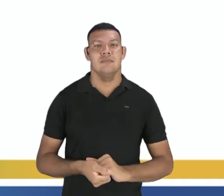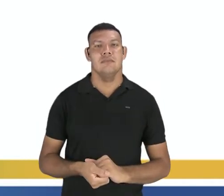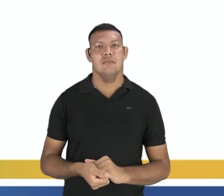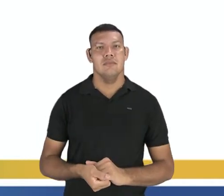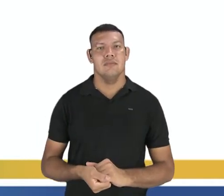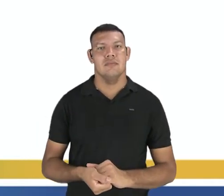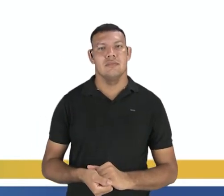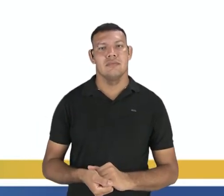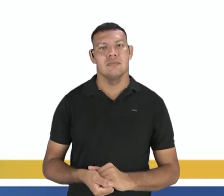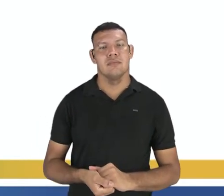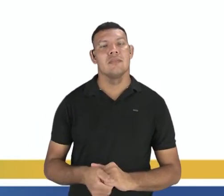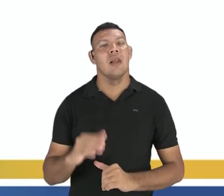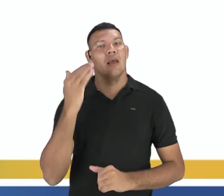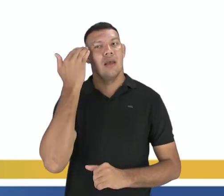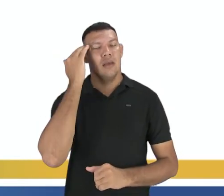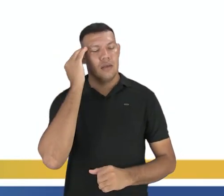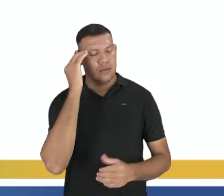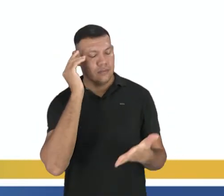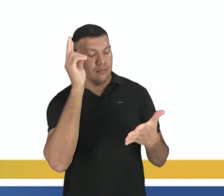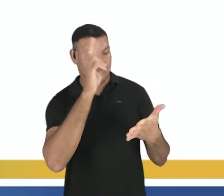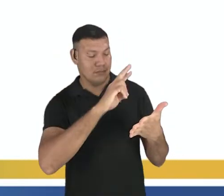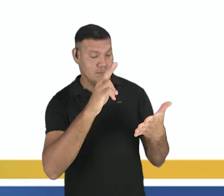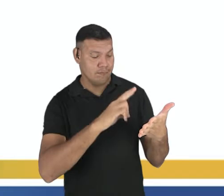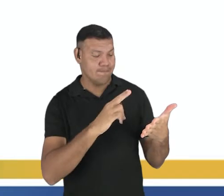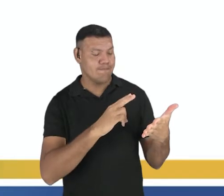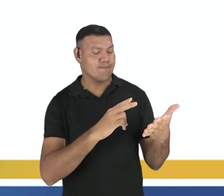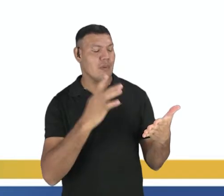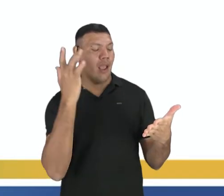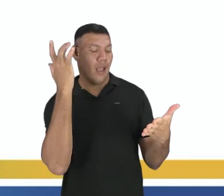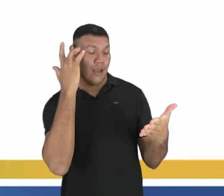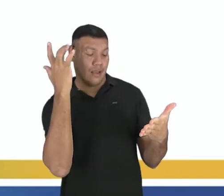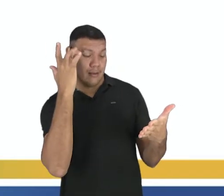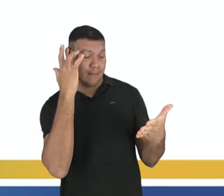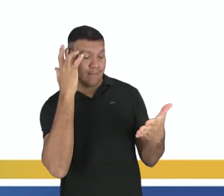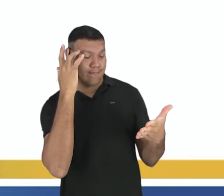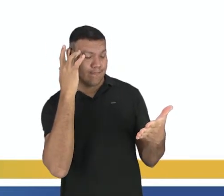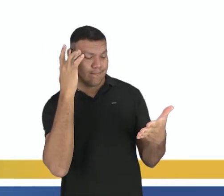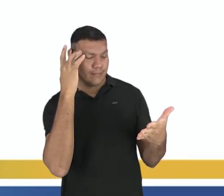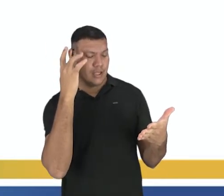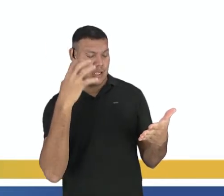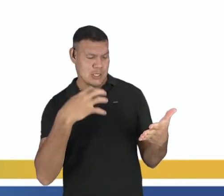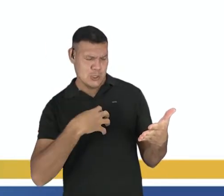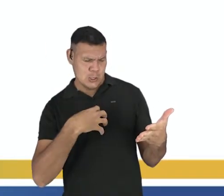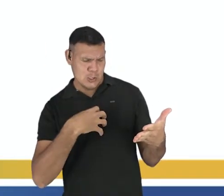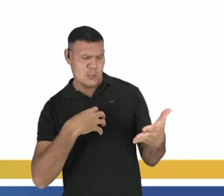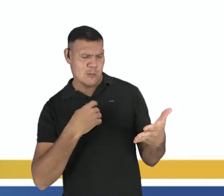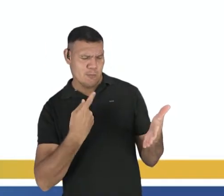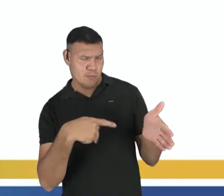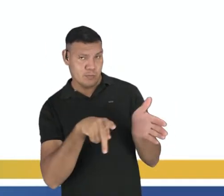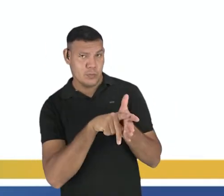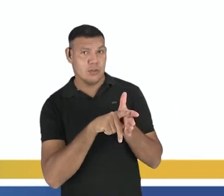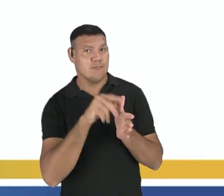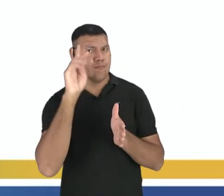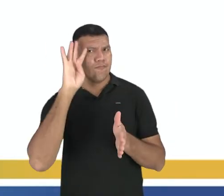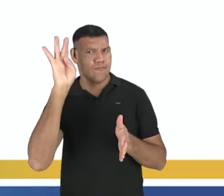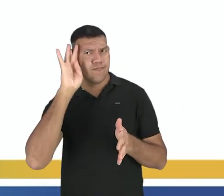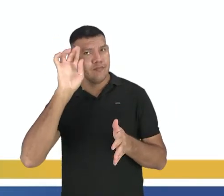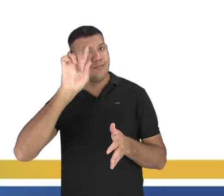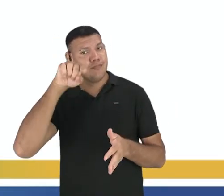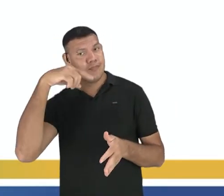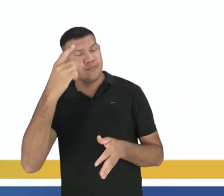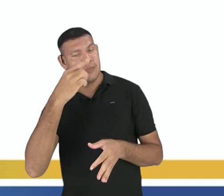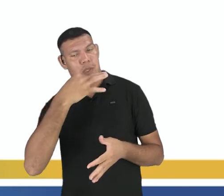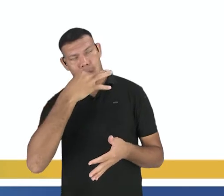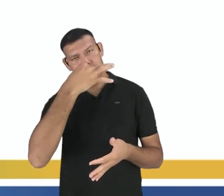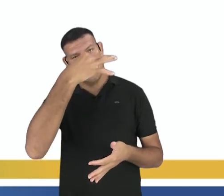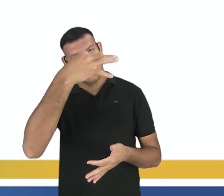gente entende o que está escrito, infere, né, dá ali sentido para aquilo ali, formula teorias e depois emite